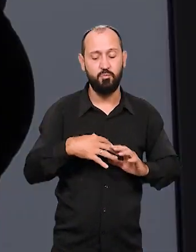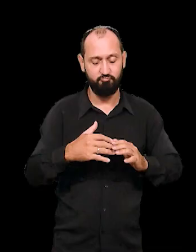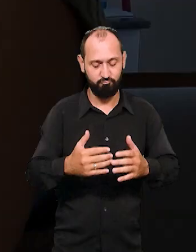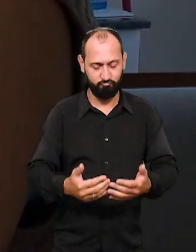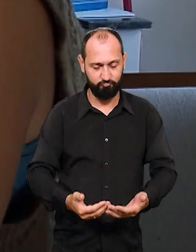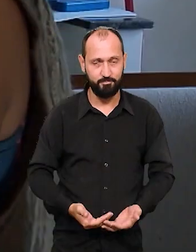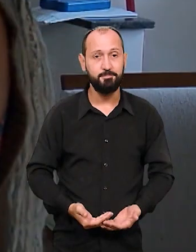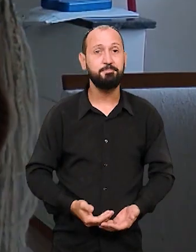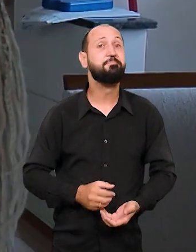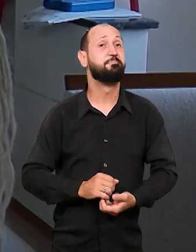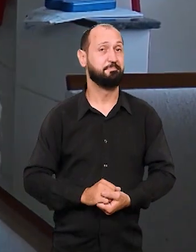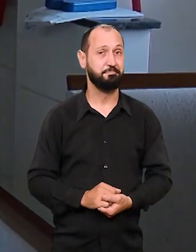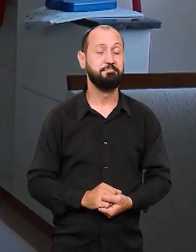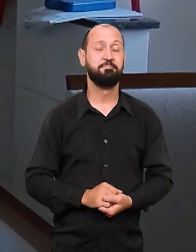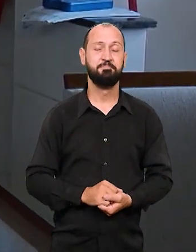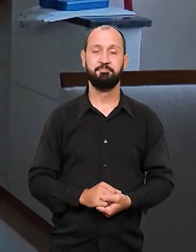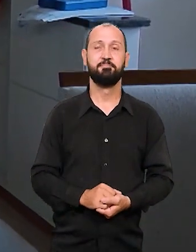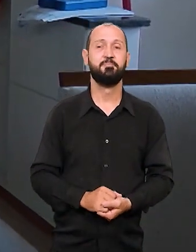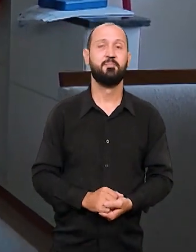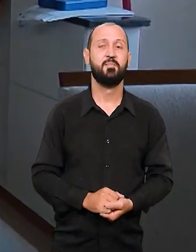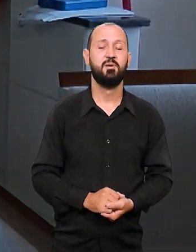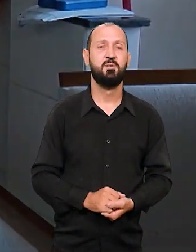para o filho.